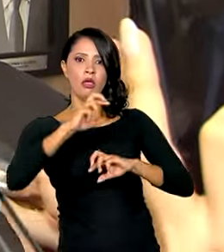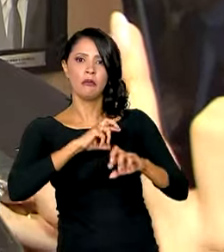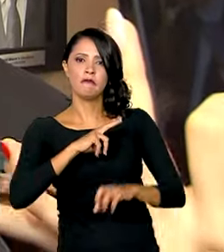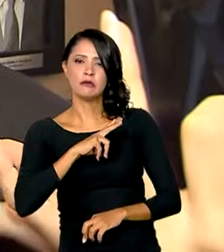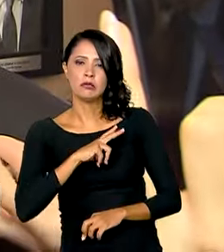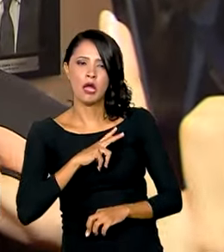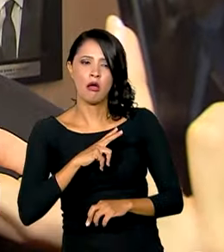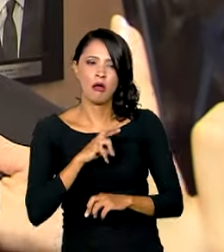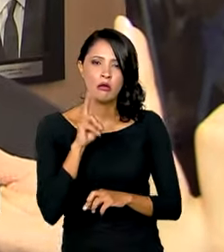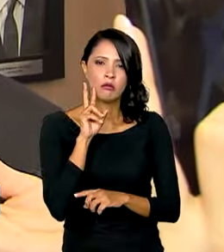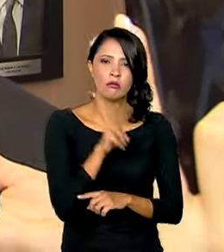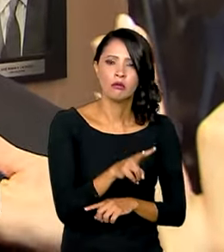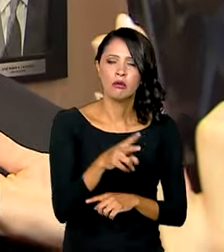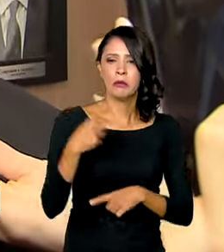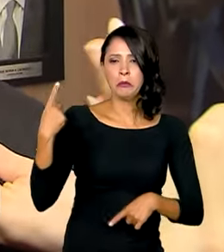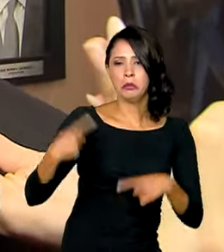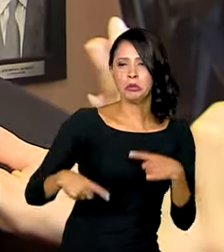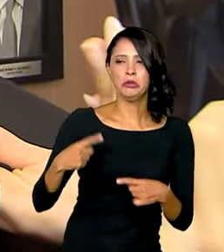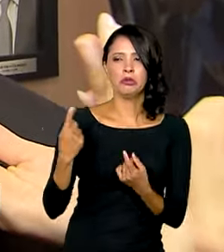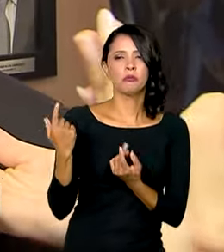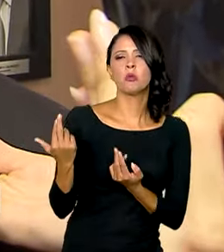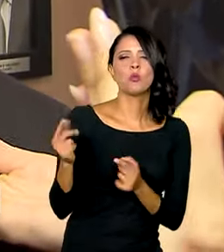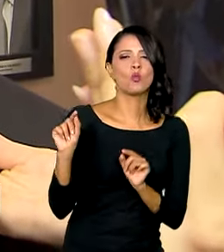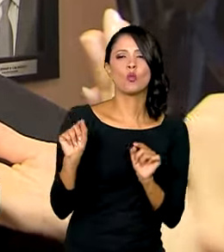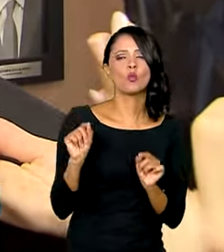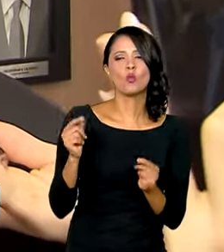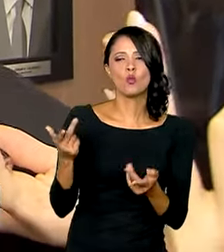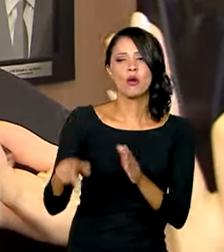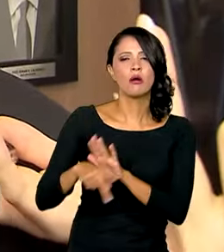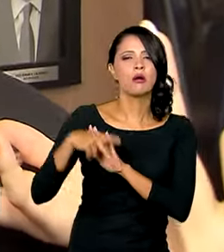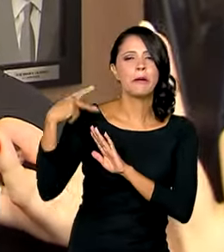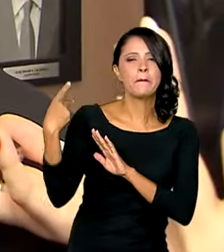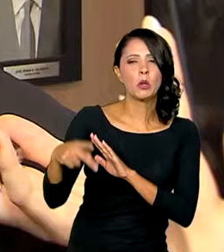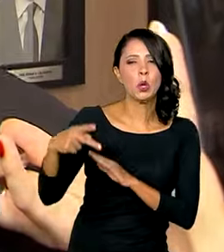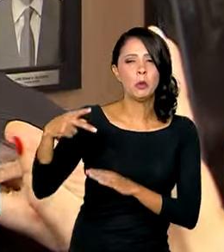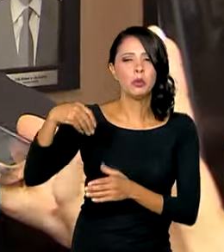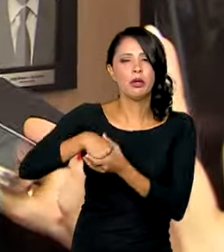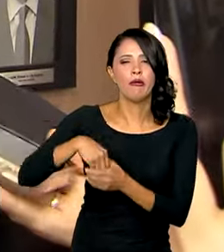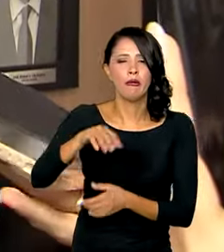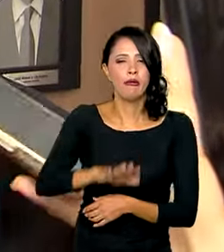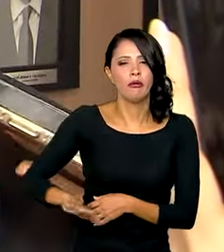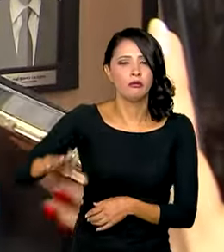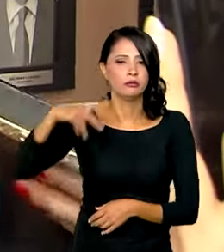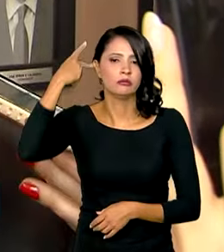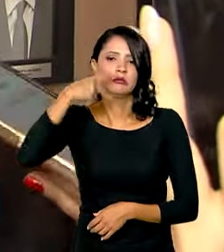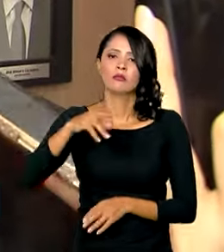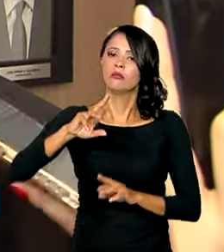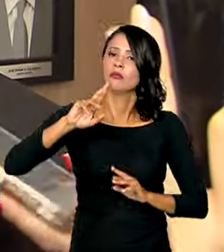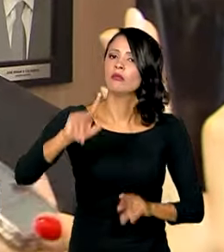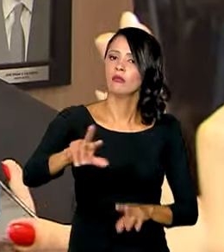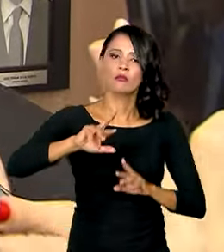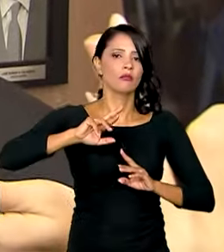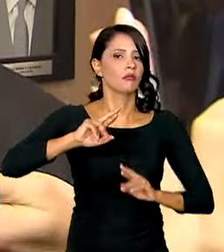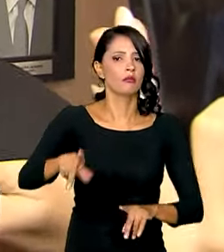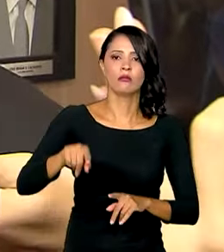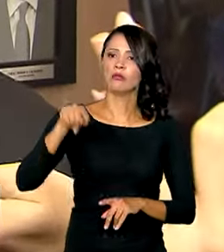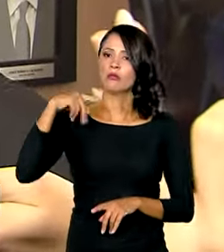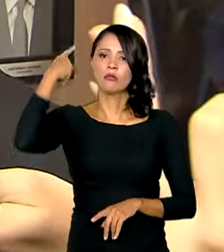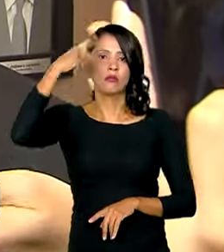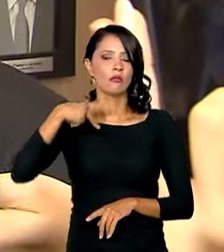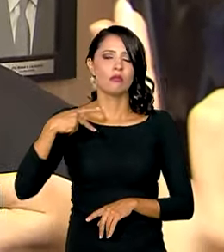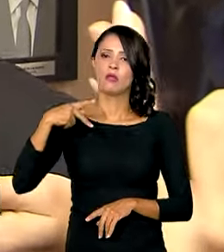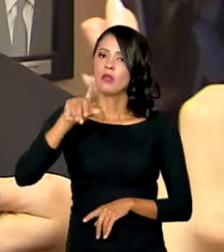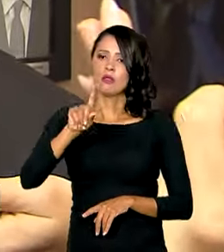uma espionagem política, como se fosse algo próprio da política. Não, não é. A política não